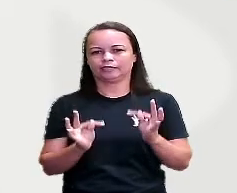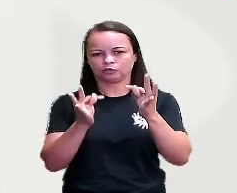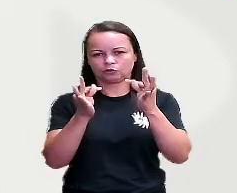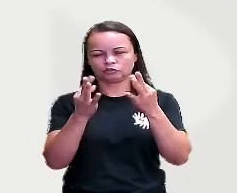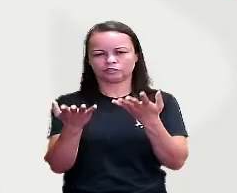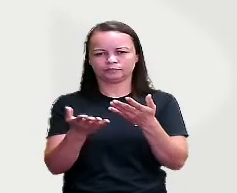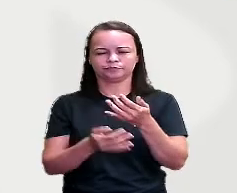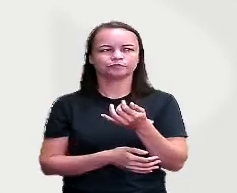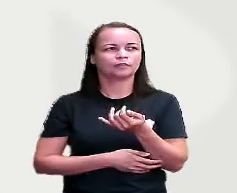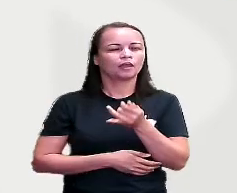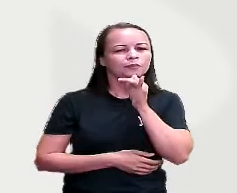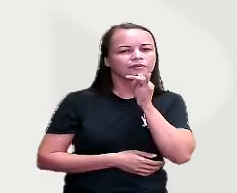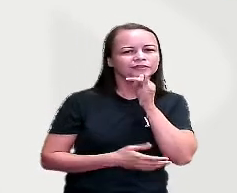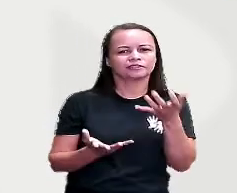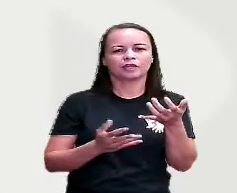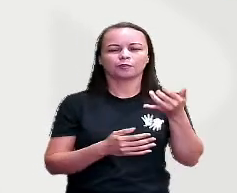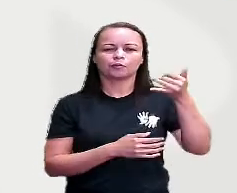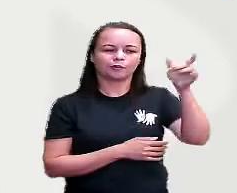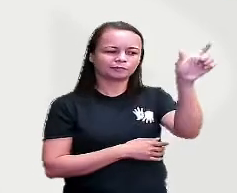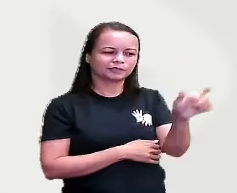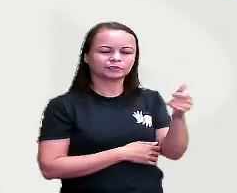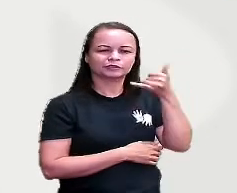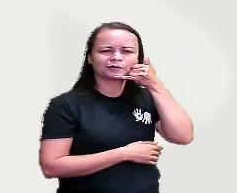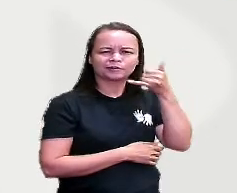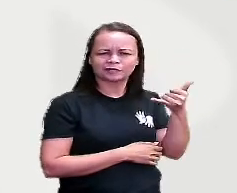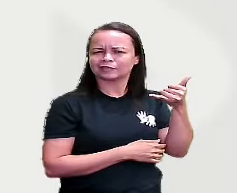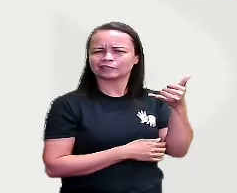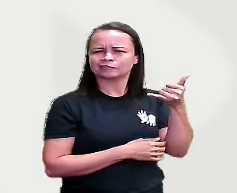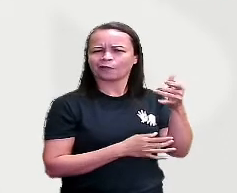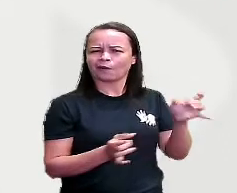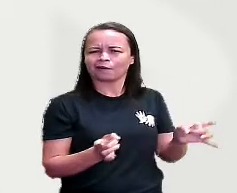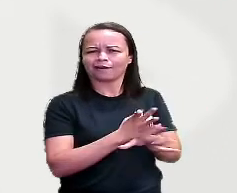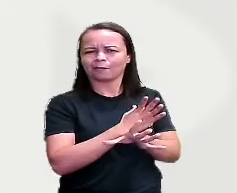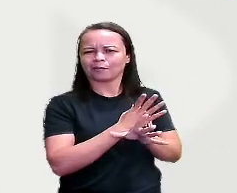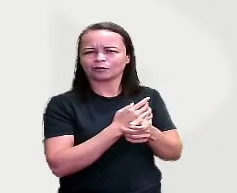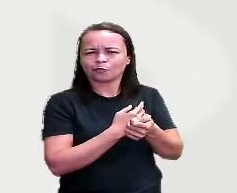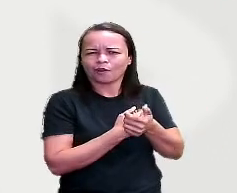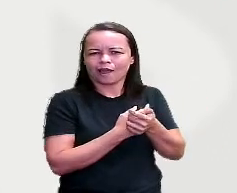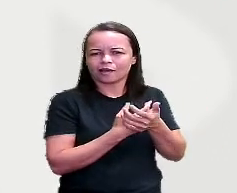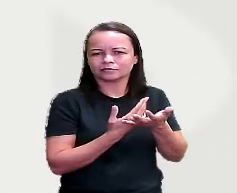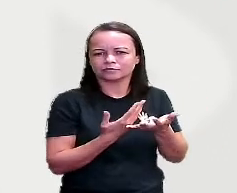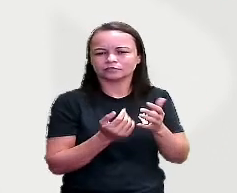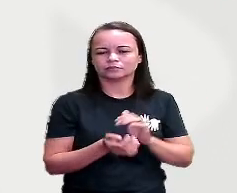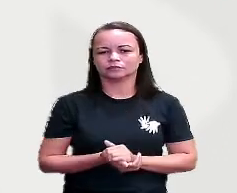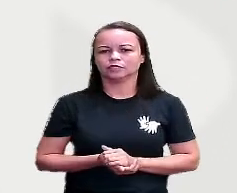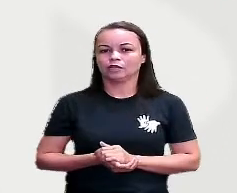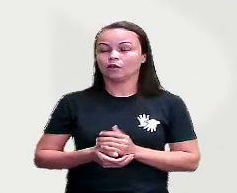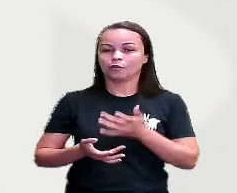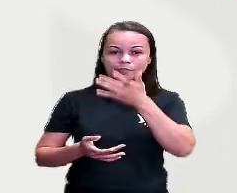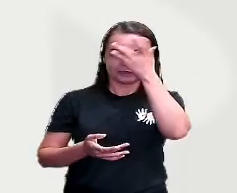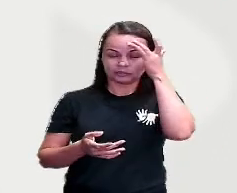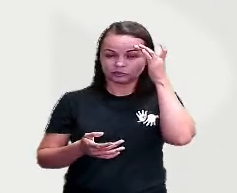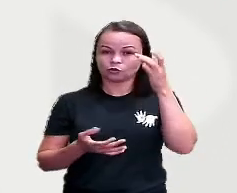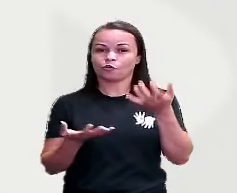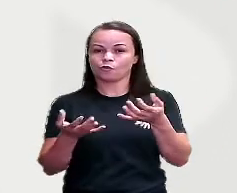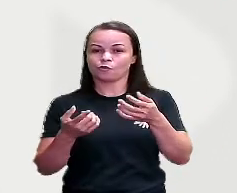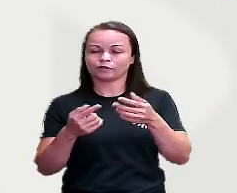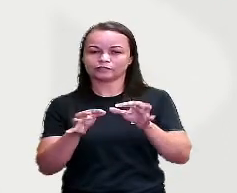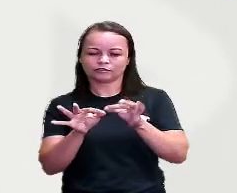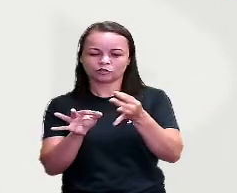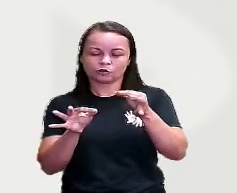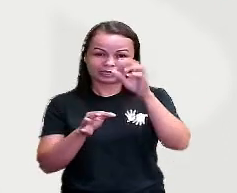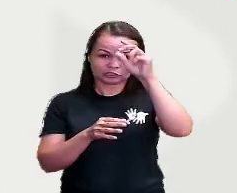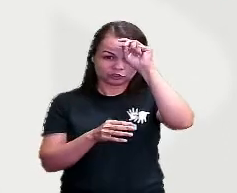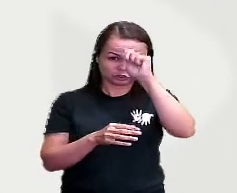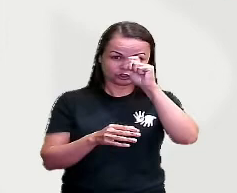exemplo, telefonista. Hoje em dia a profissão de telefonista ela já está praticamente extinta. O chapeleiro, que era uma pessoa que fabricava chapéus,